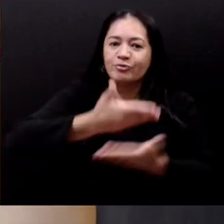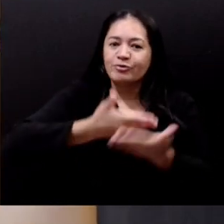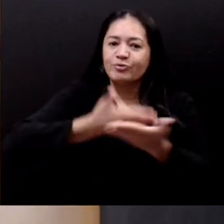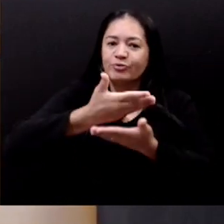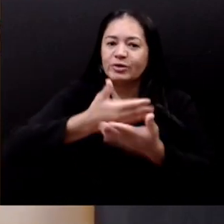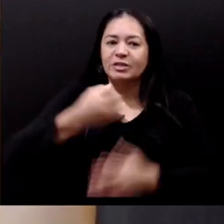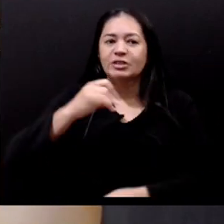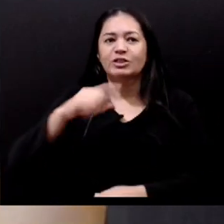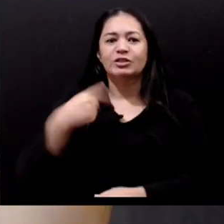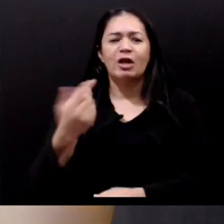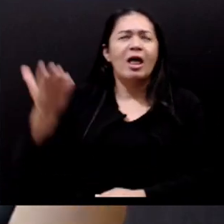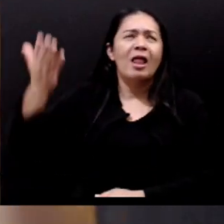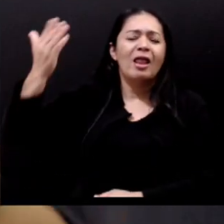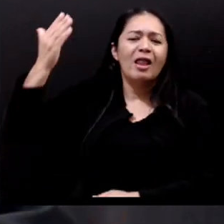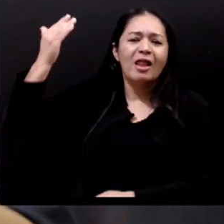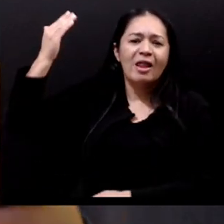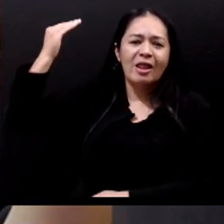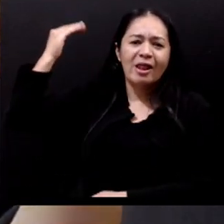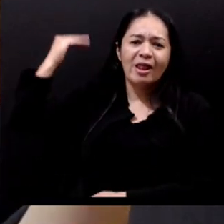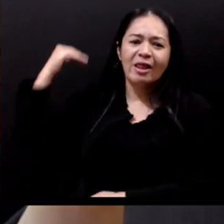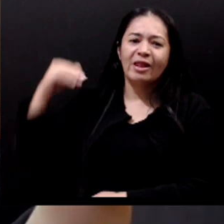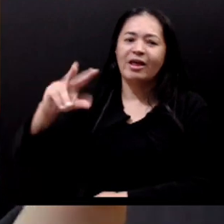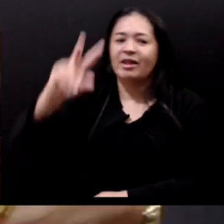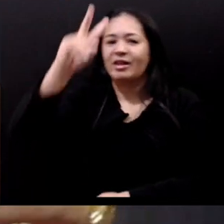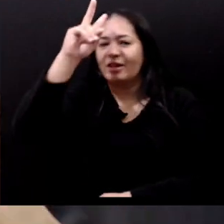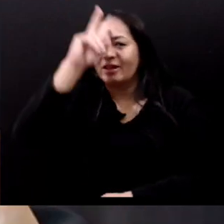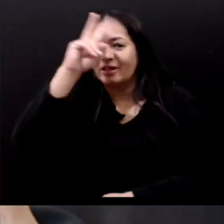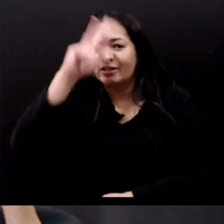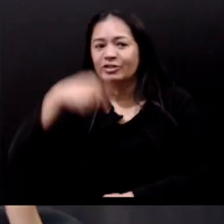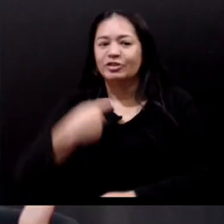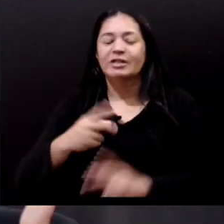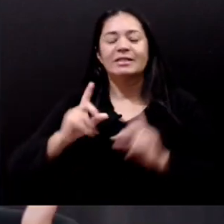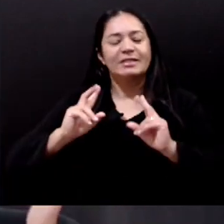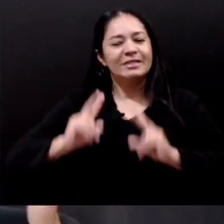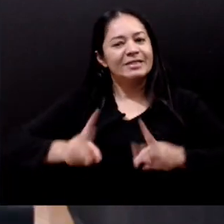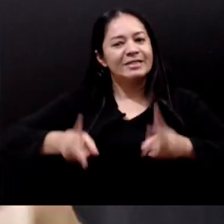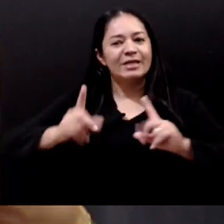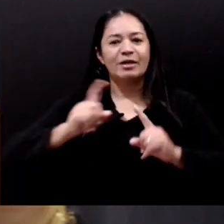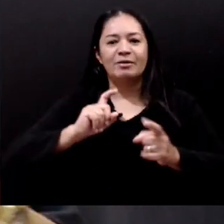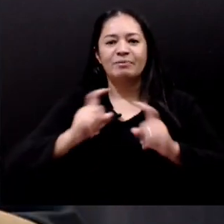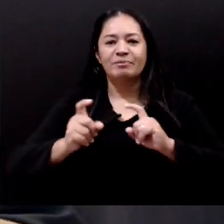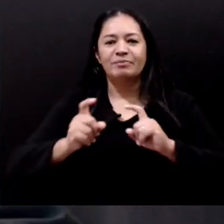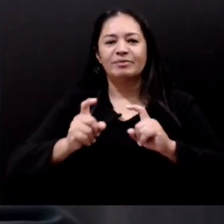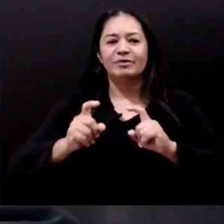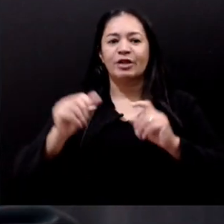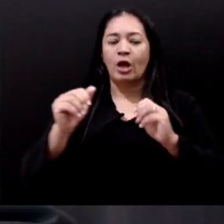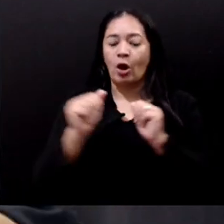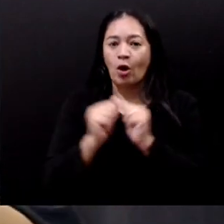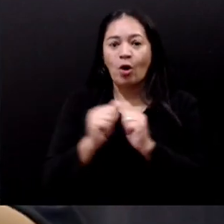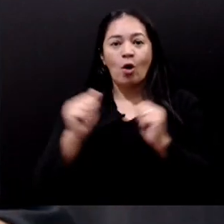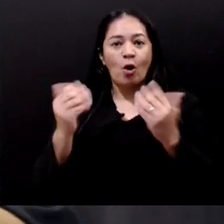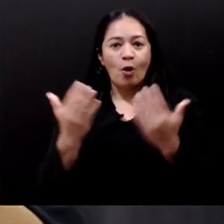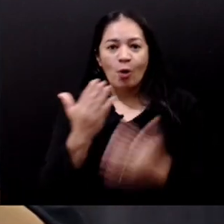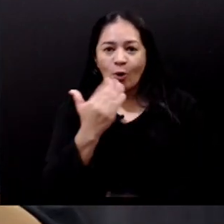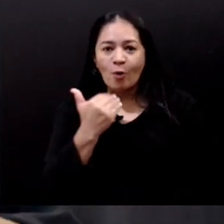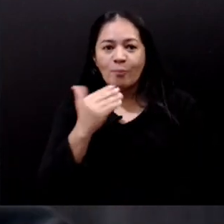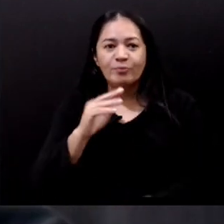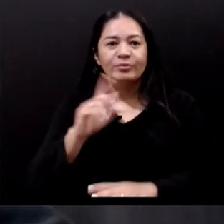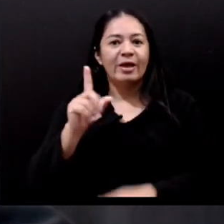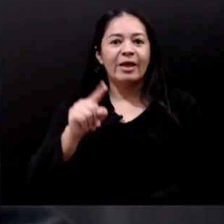desde pré-historicamente, a gente Uhum. sempre se reuniu em torno de Sim, alimento, né? exato. Ele é muito